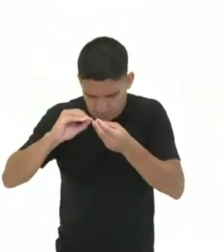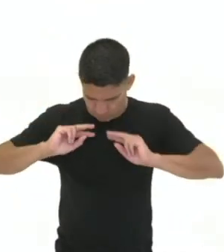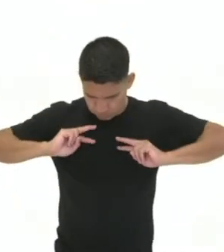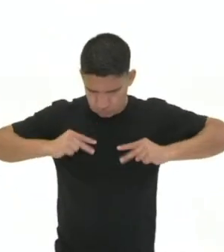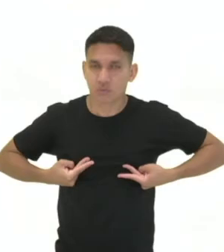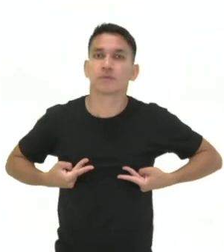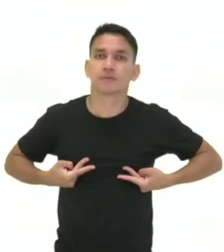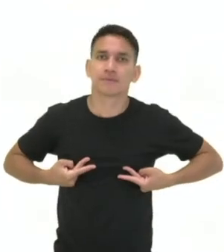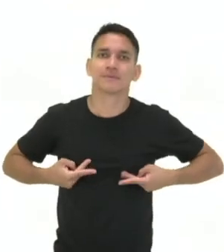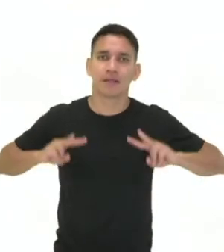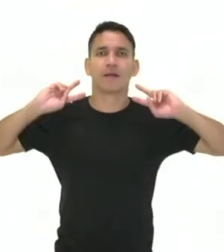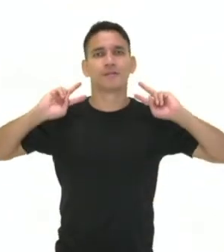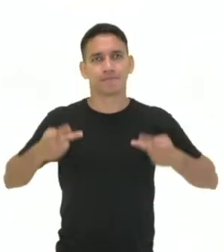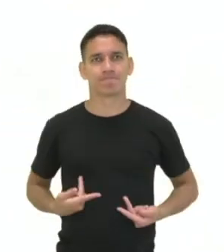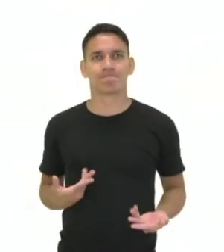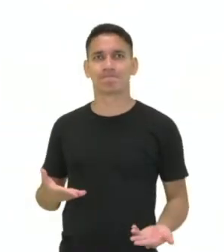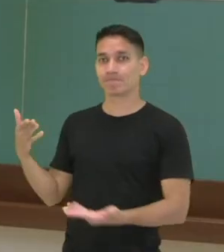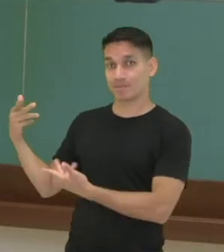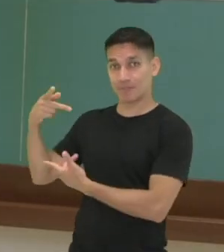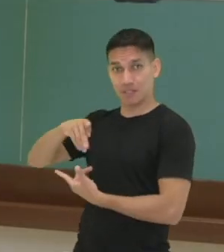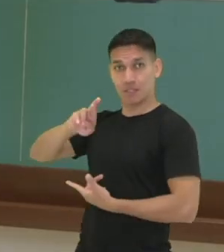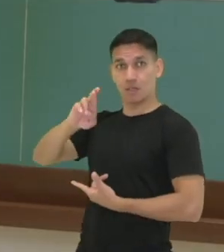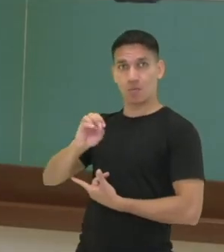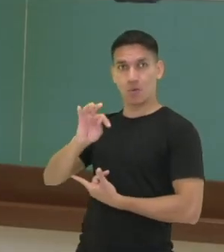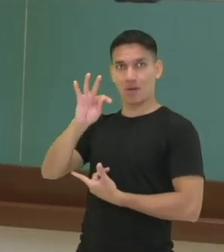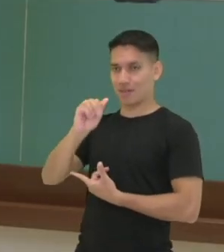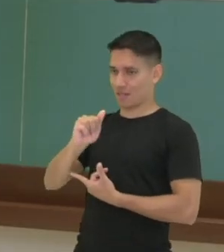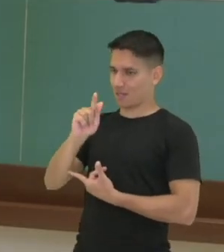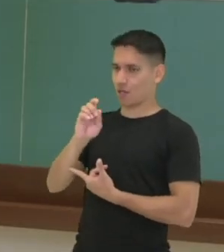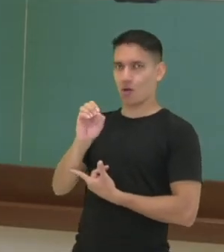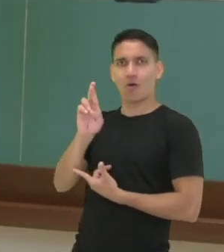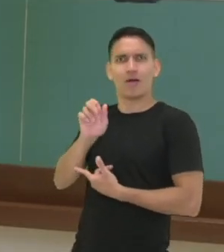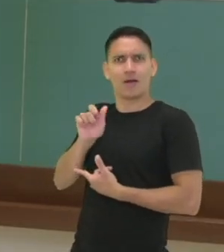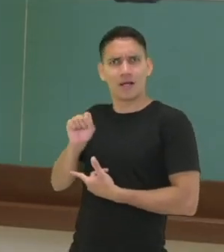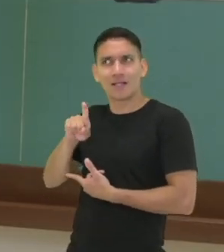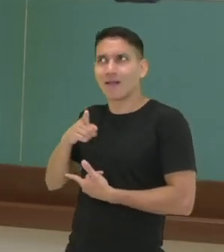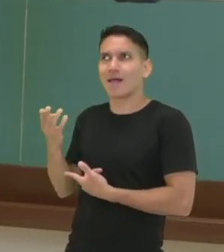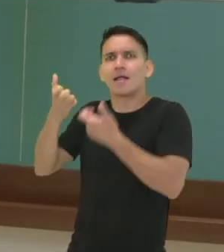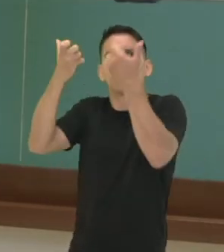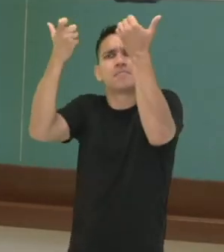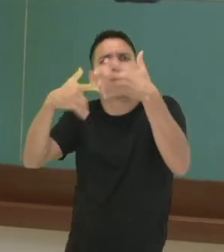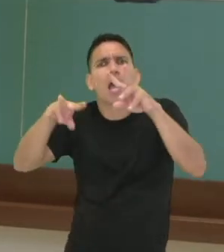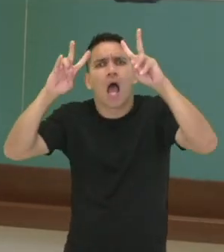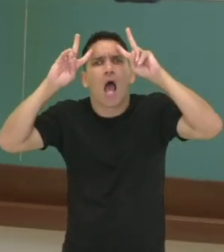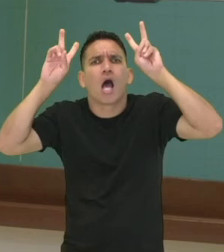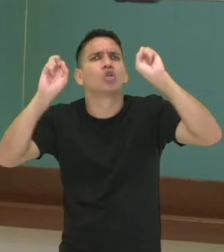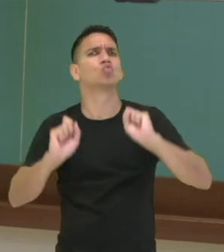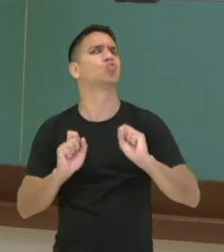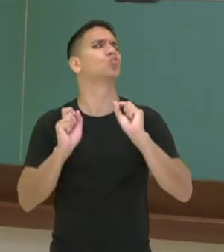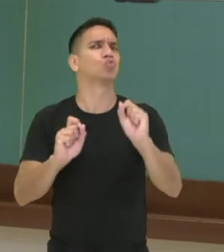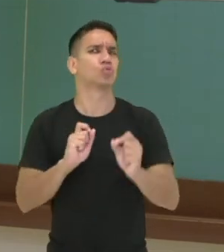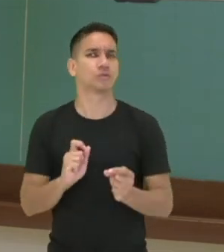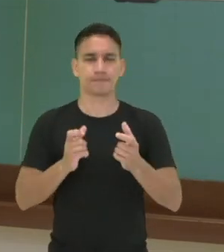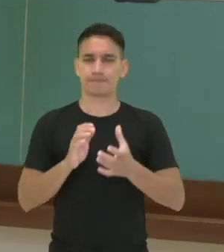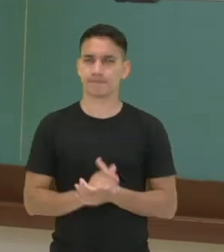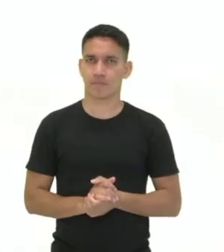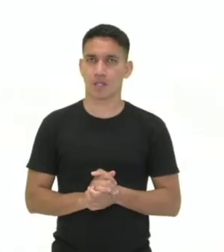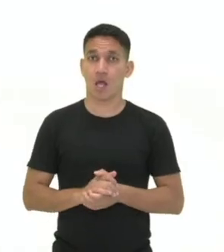humanidade. Protágoras foi um filósofo que falou sobre isso. Protágoras explica que os homens devem